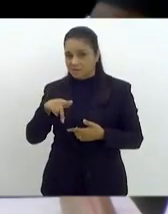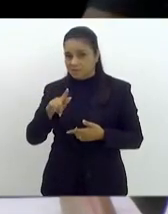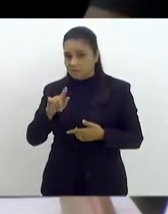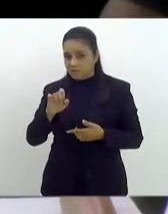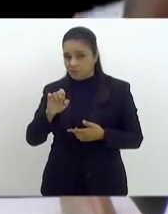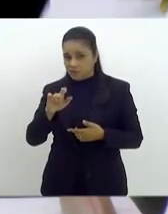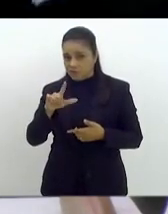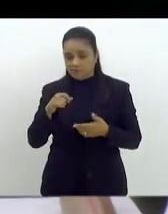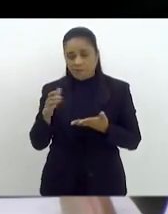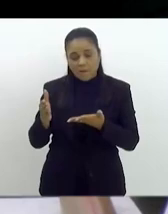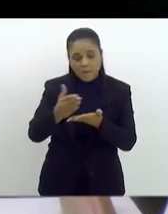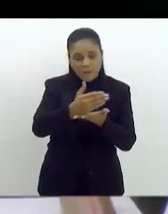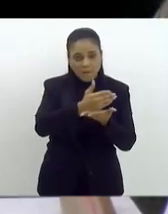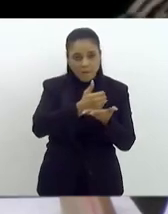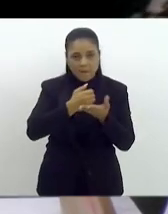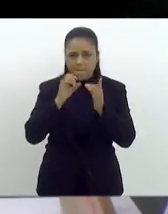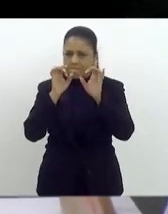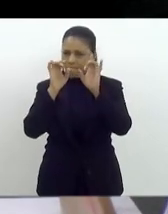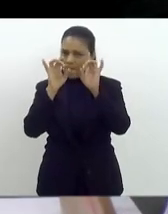dados